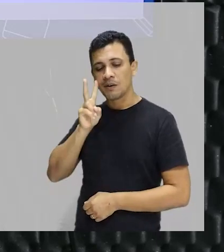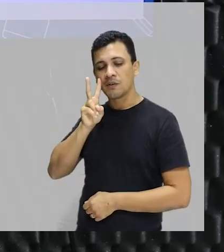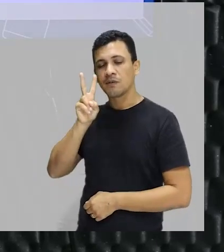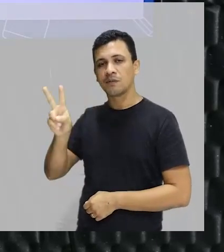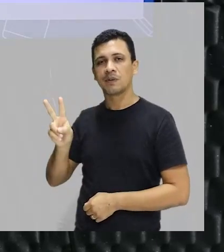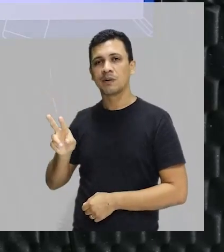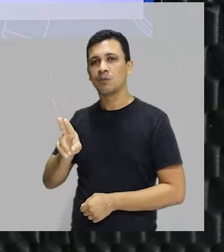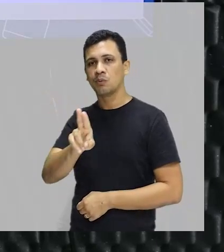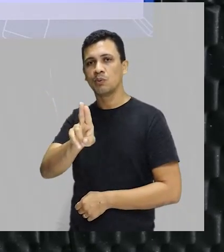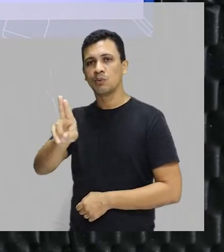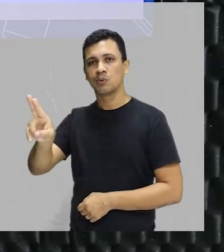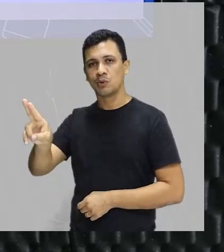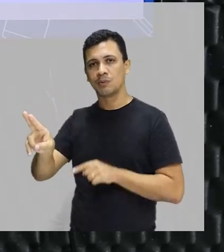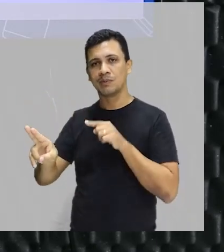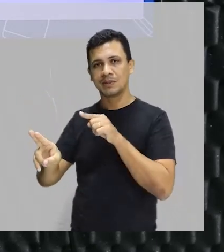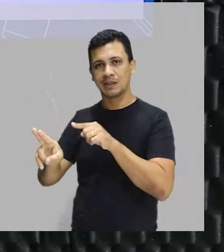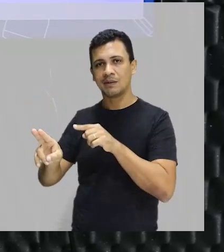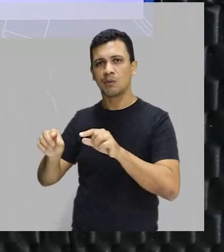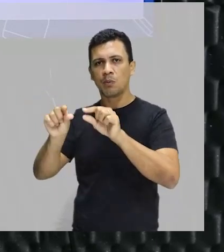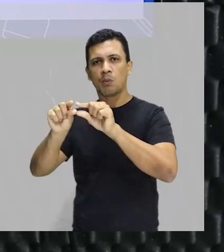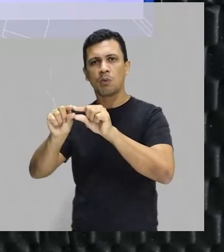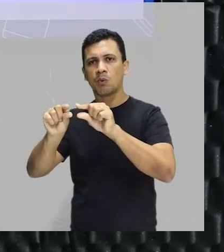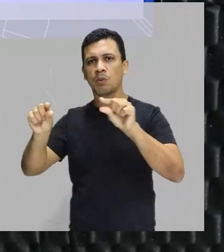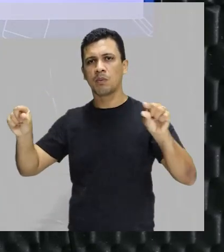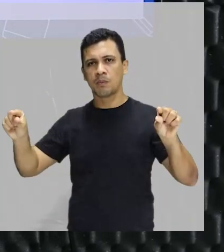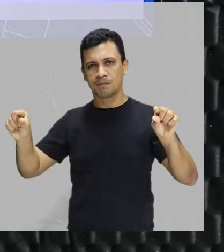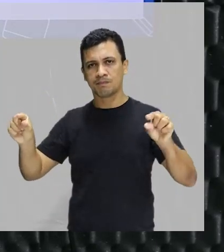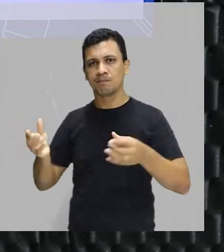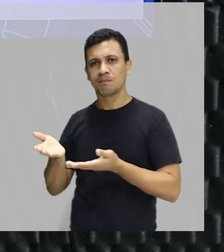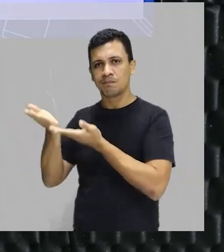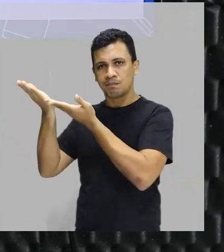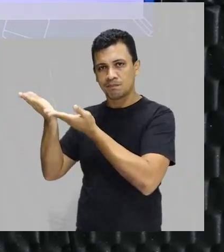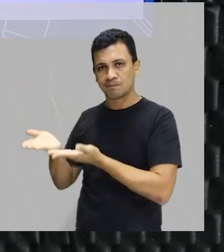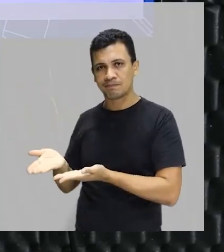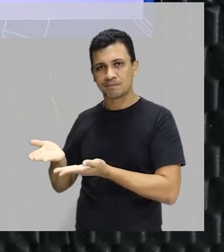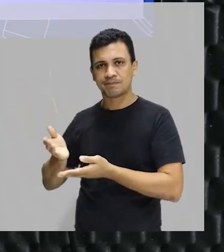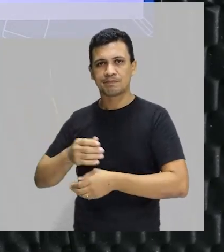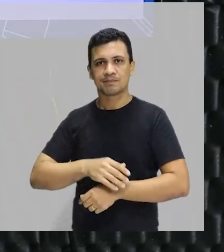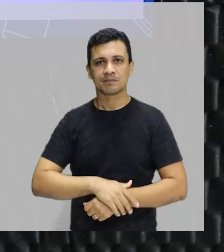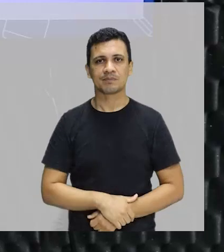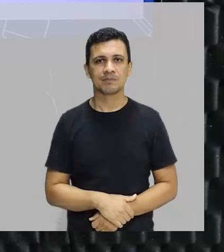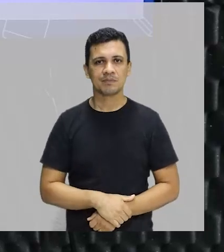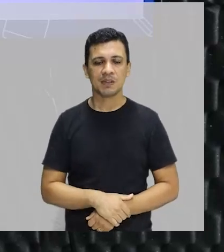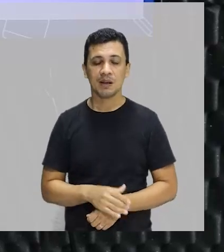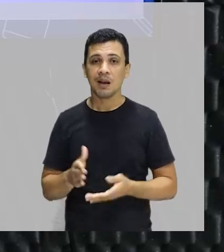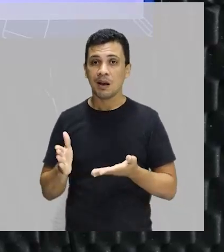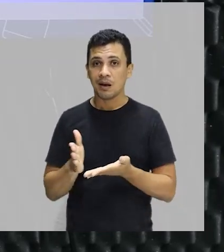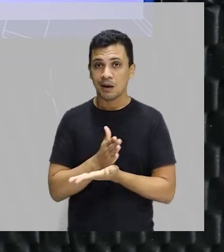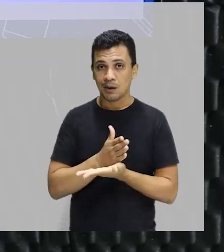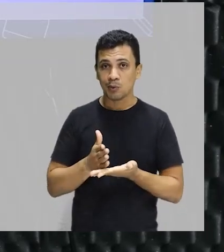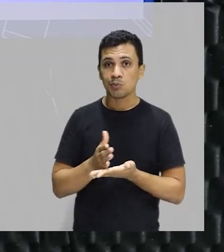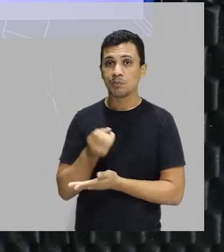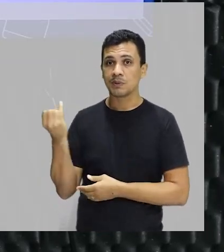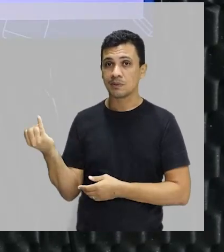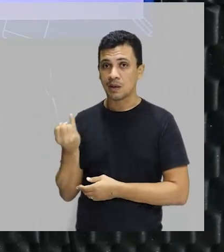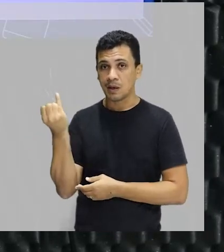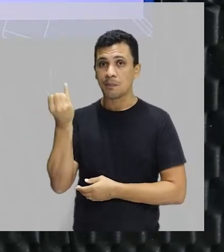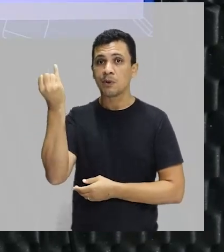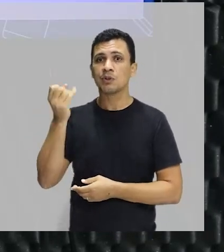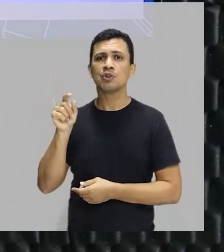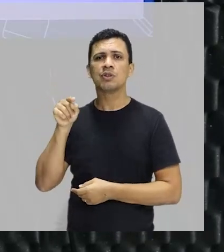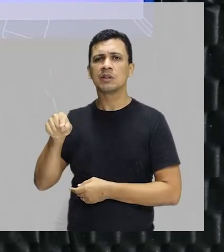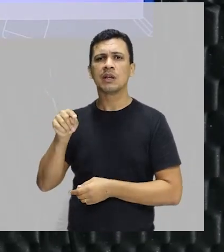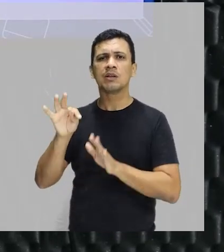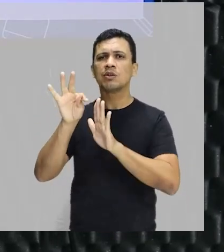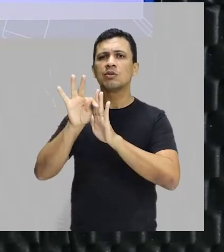representação do nome dela, Maria Gomes de Oliveira, tá? Algumas observações ainda sobre essa estrutura,